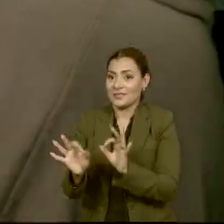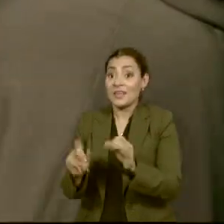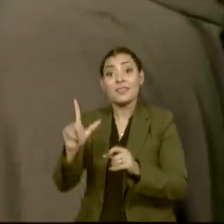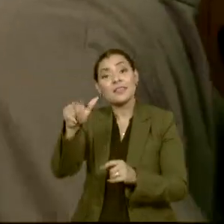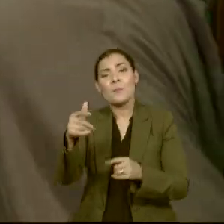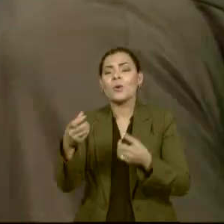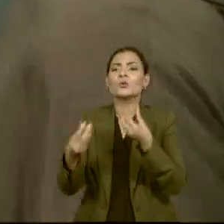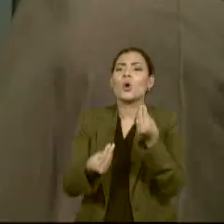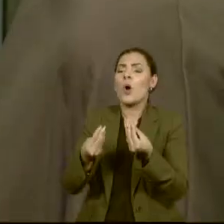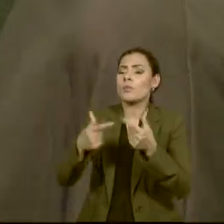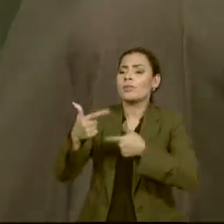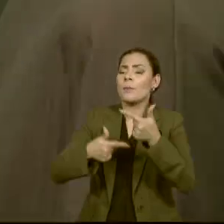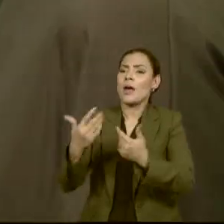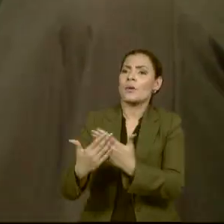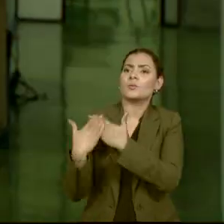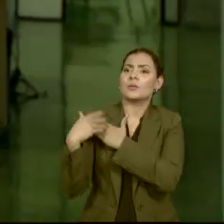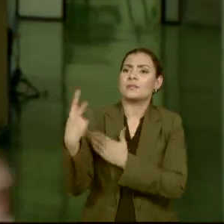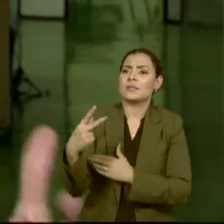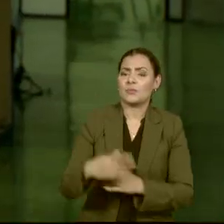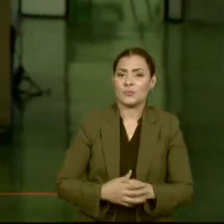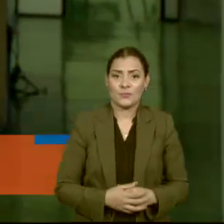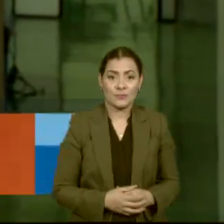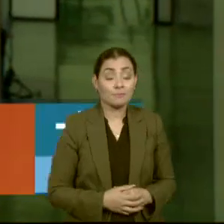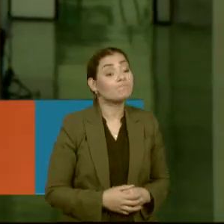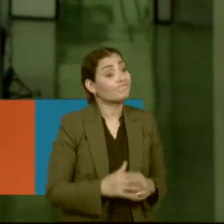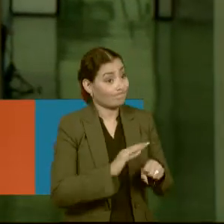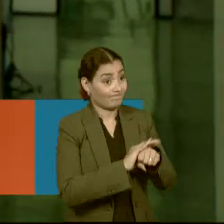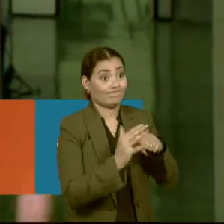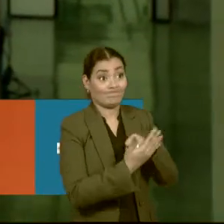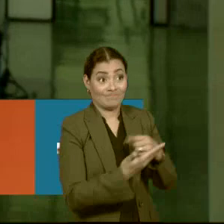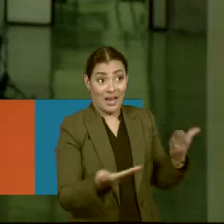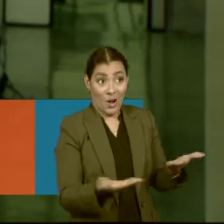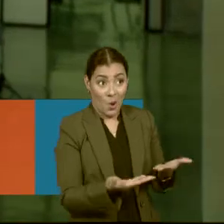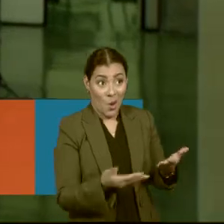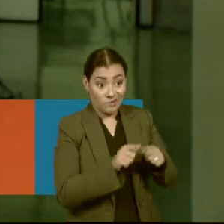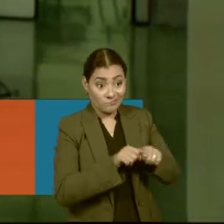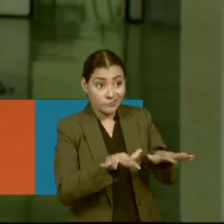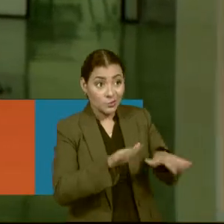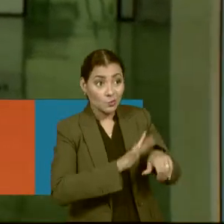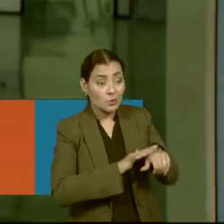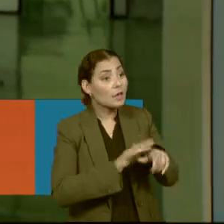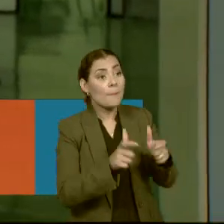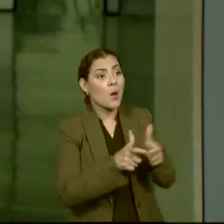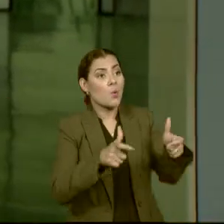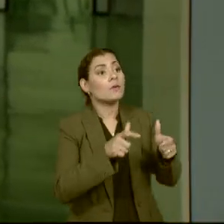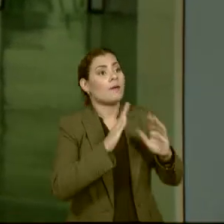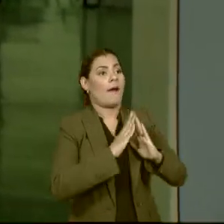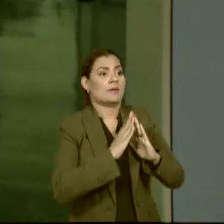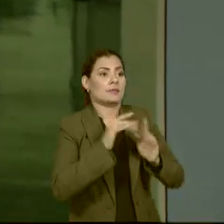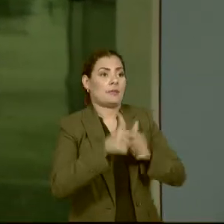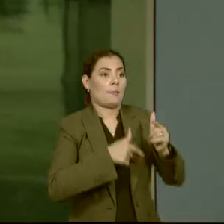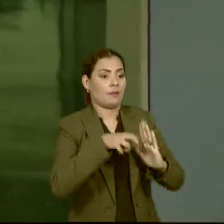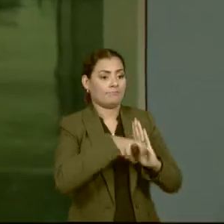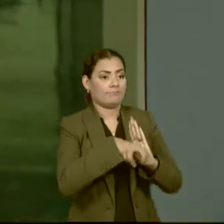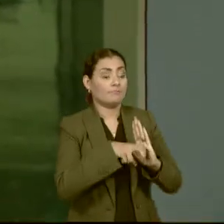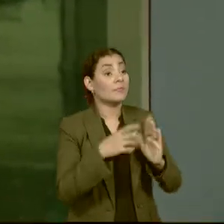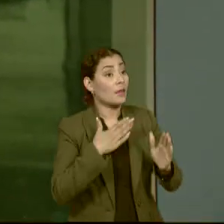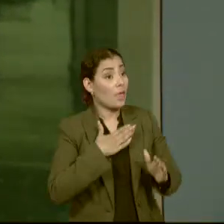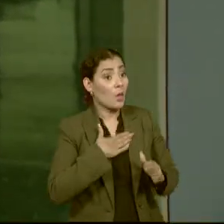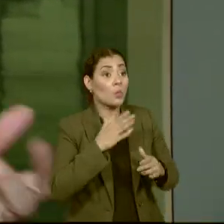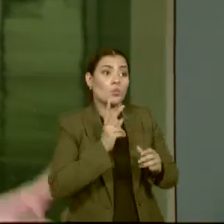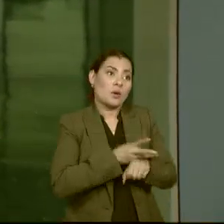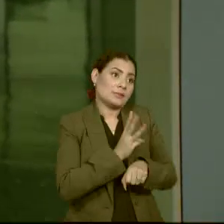e um pouco sobre o que é ser produtora. Com a pandemia, não tem ninguém aqui. A grande maioria está em casa. Então eu tive que ficar,